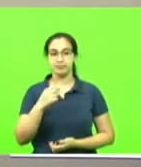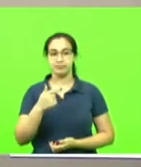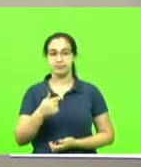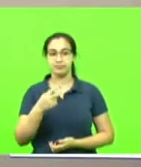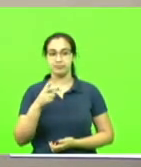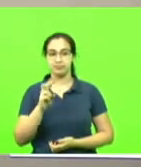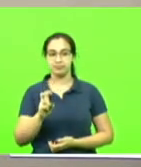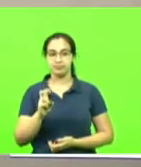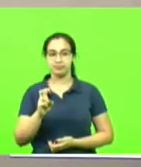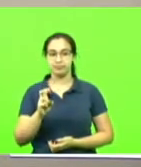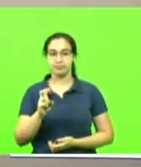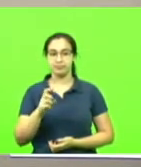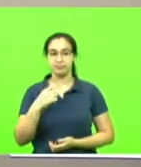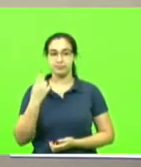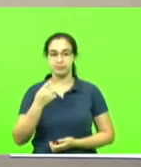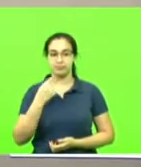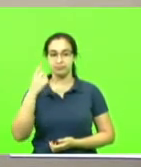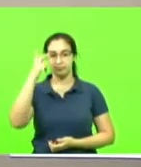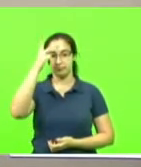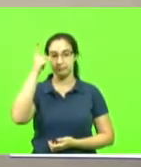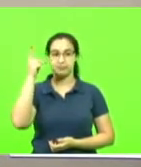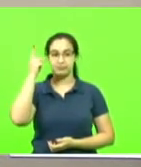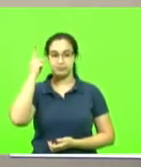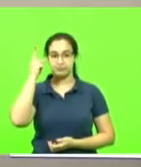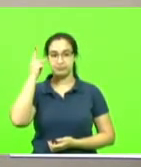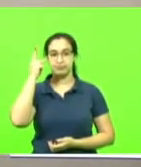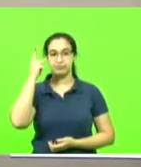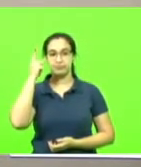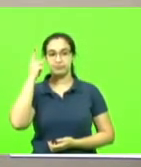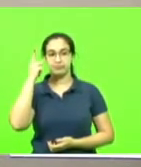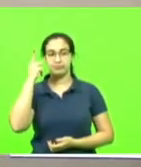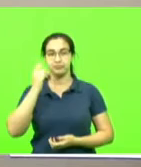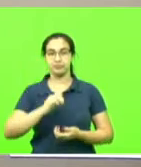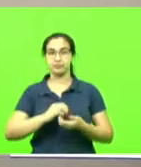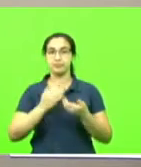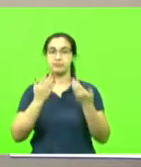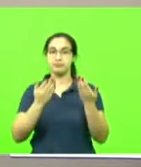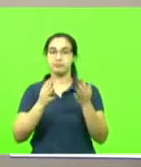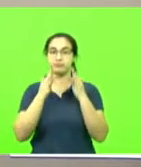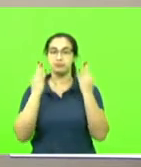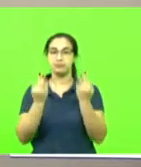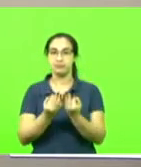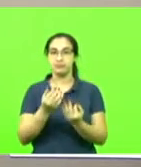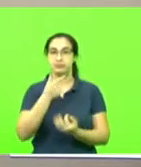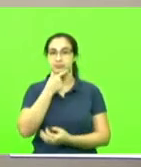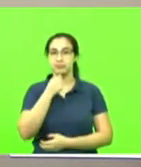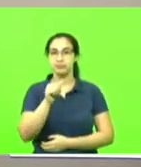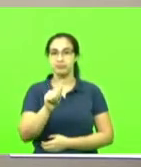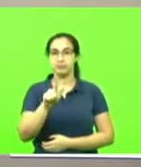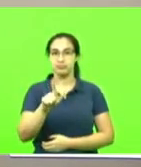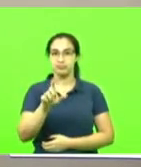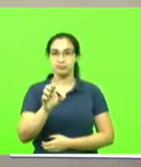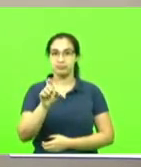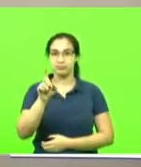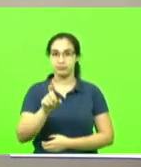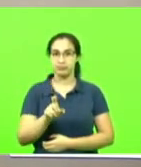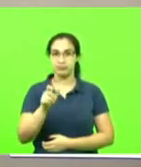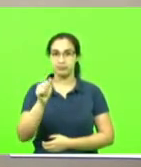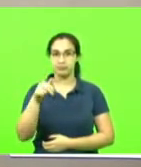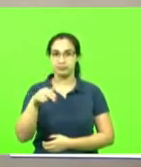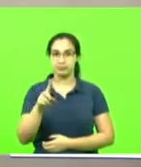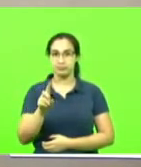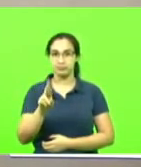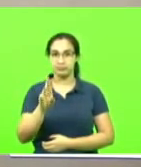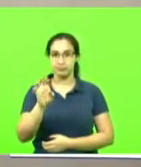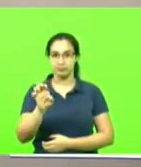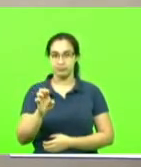975, deputada Paulinha, manifestando aos familiares do doutor Alexandre Bortoli Machado,